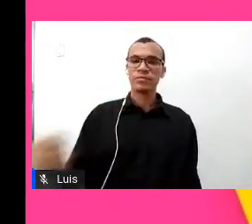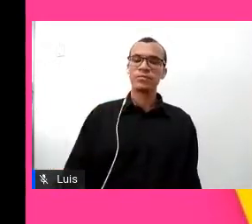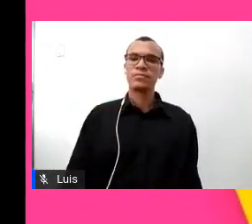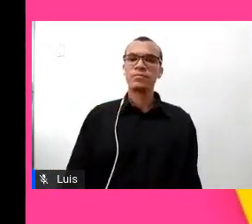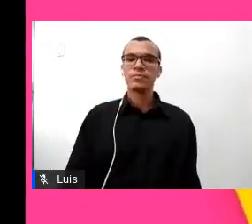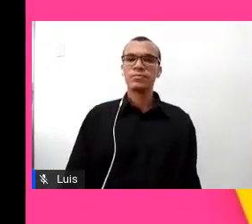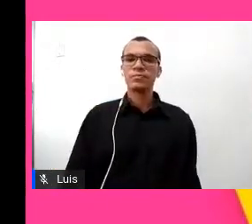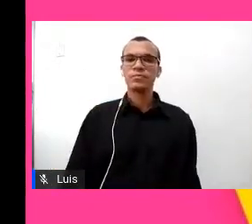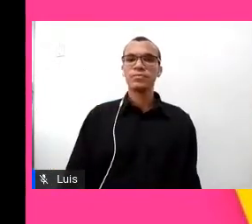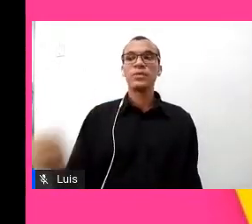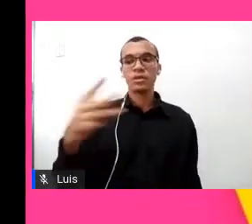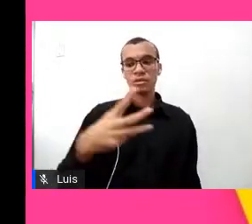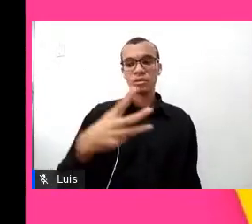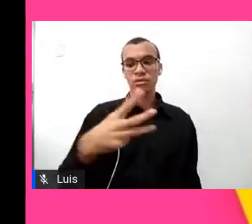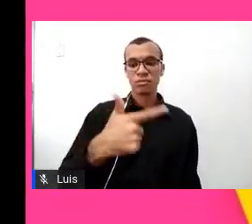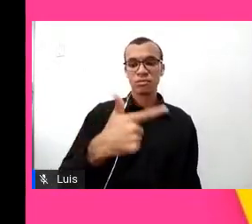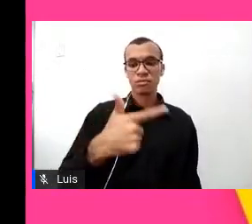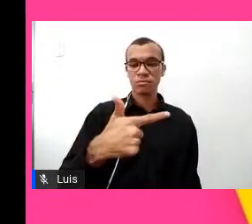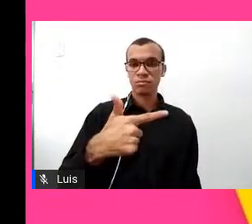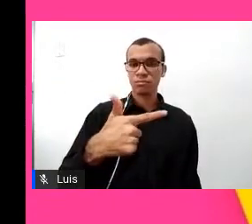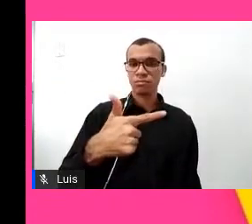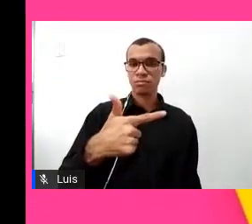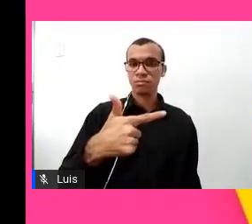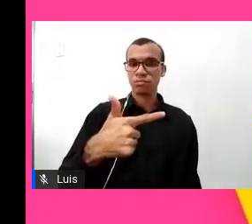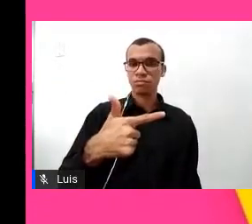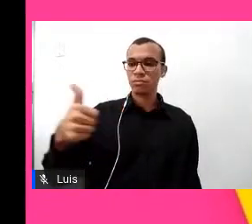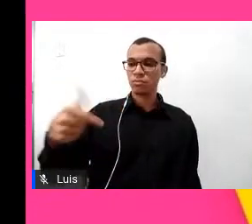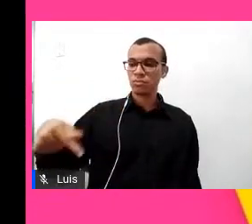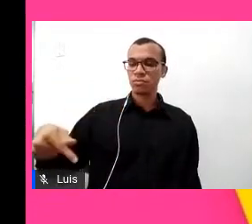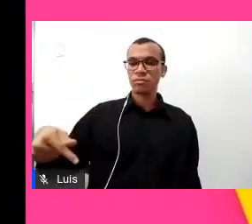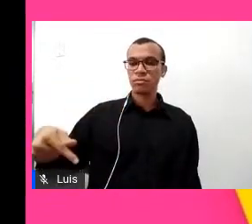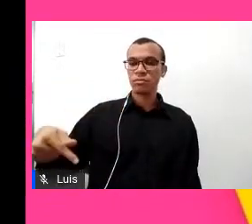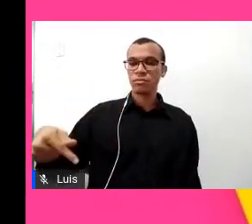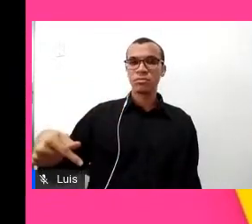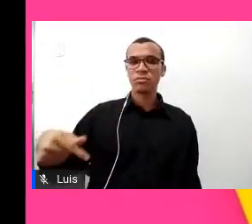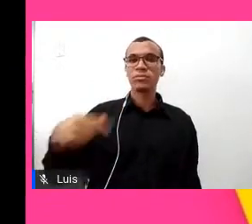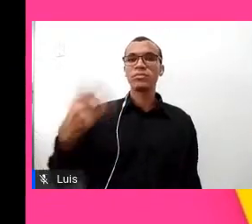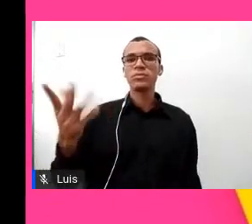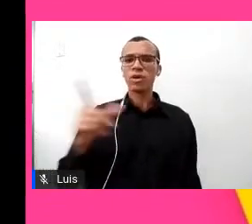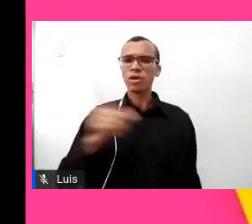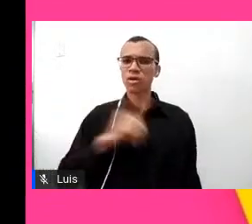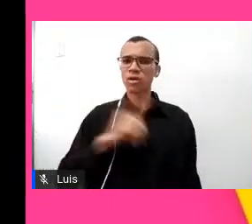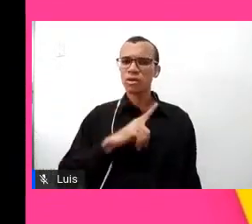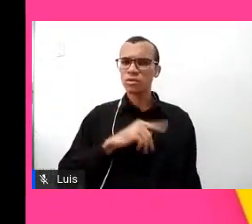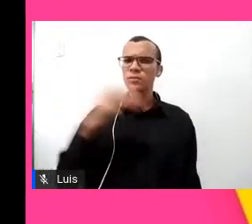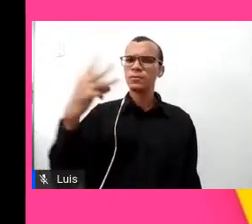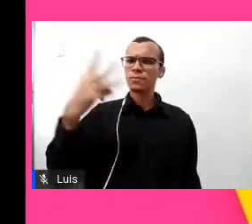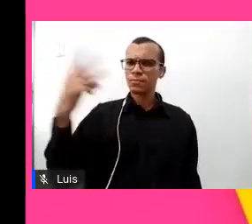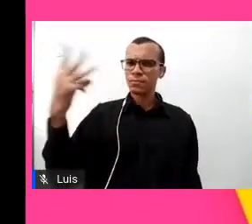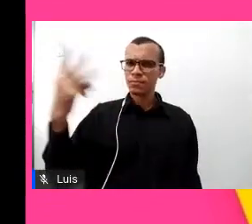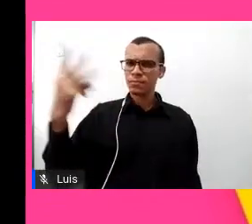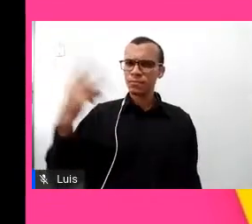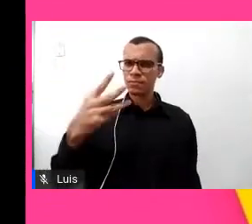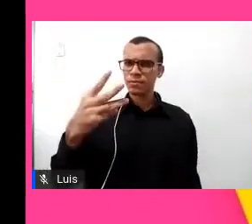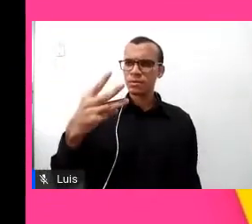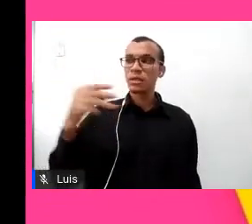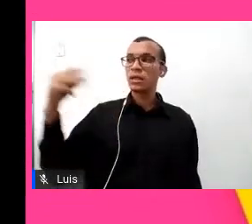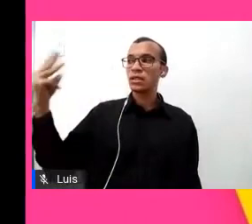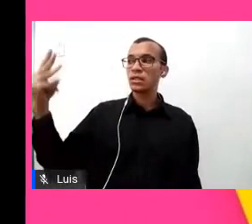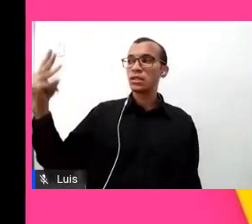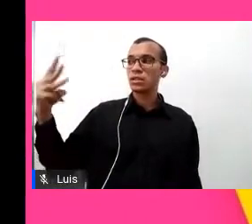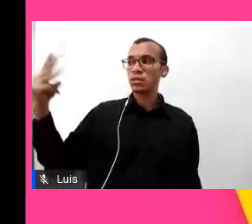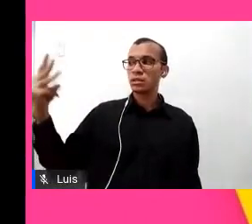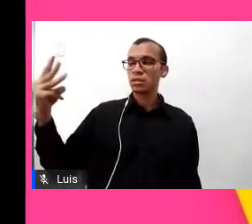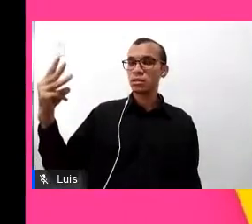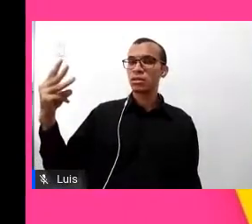32 e 17. Como eu tenho 33 aqui e 33 aqui, eu já